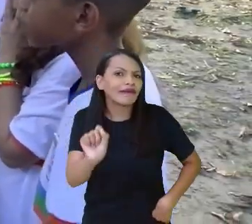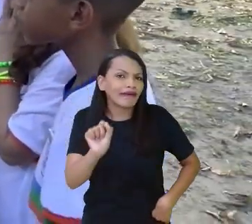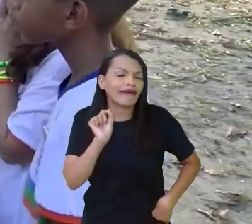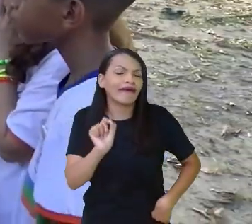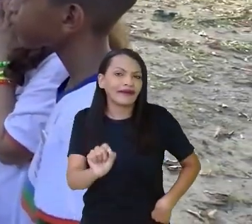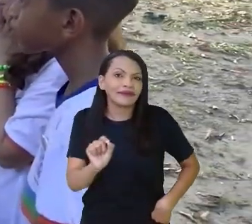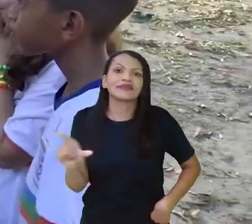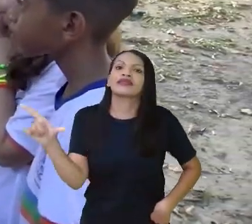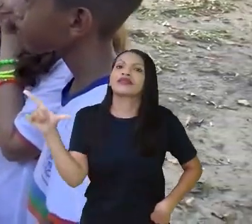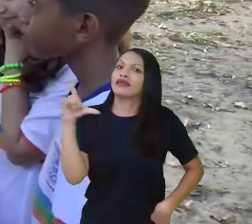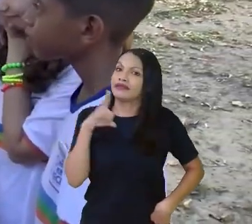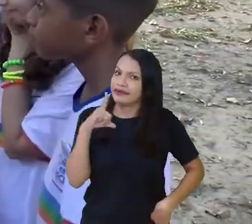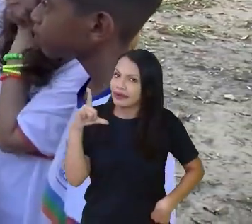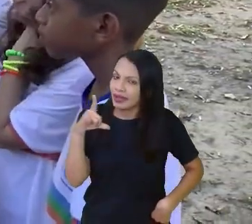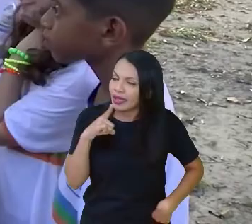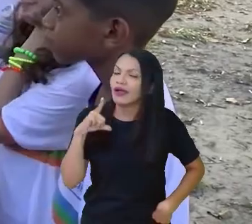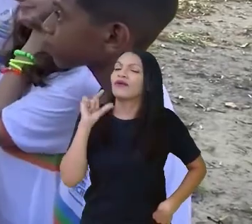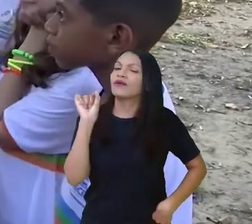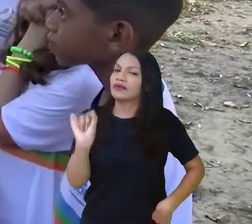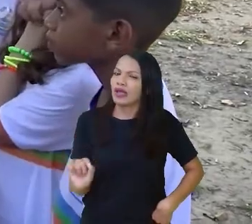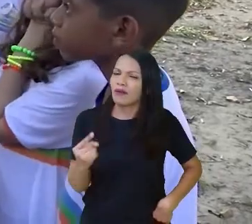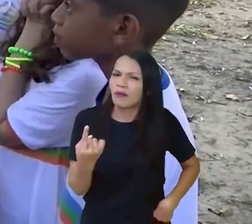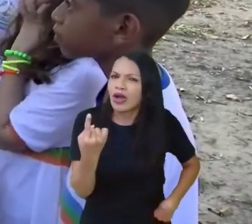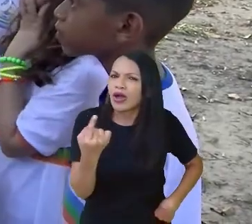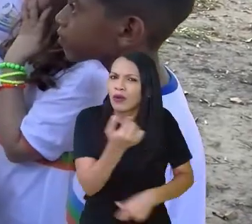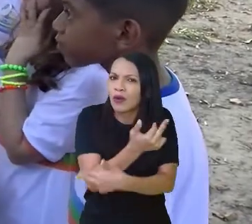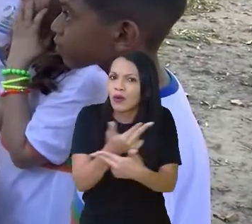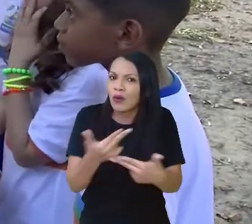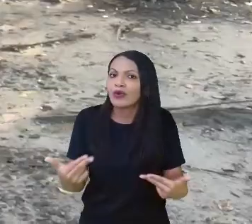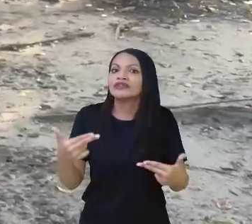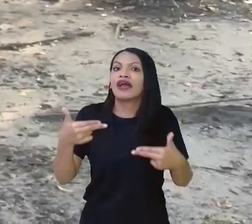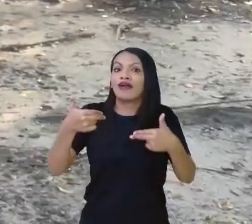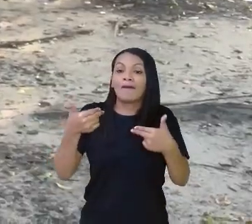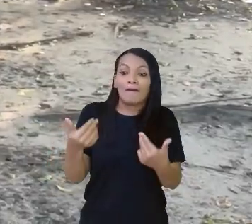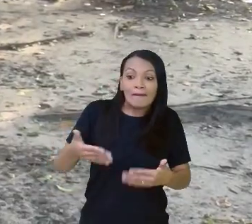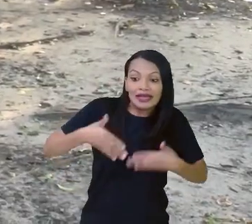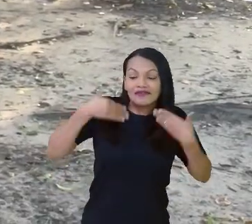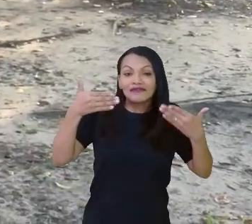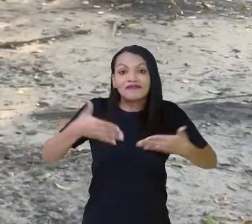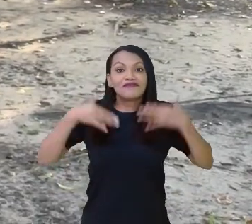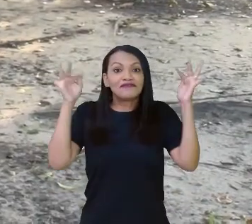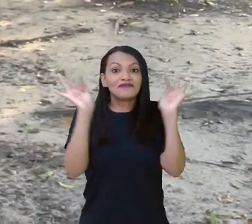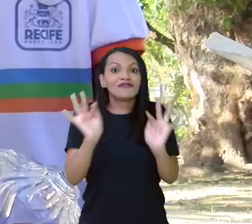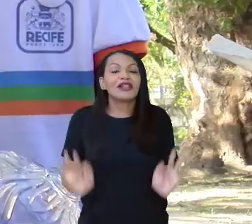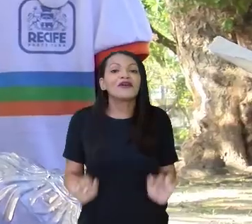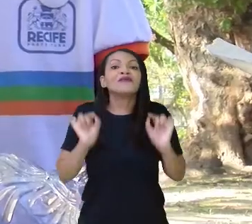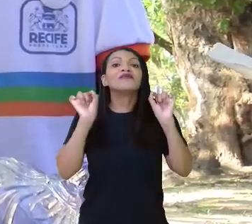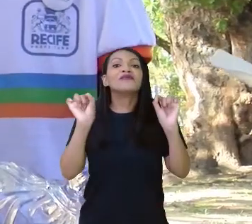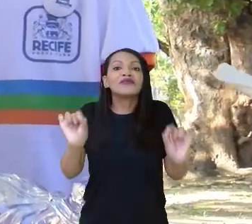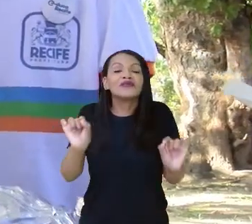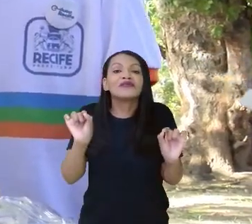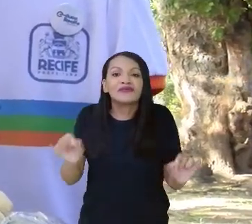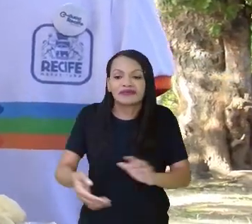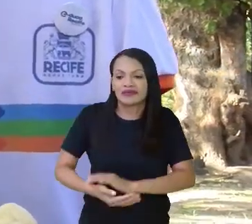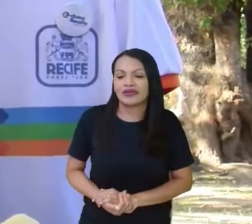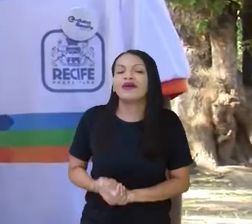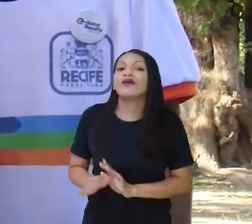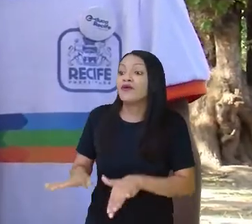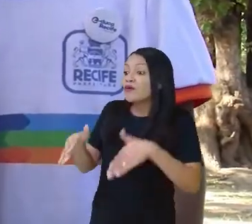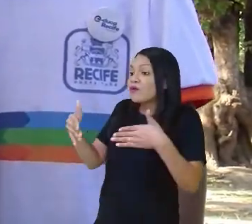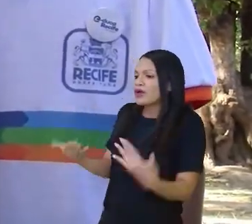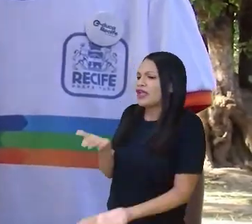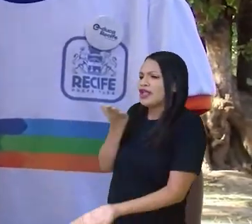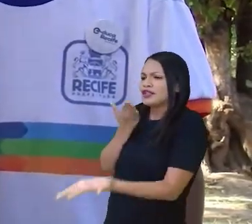Existe um momento que a gente fica bem feliz, né? E que momento é esse? Quando a gente